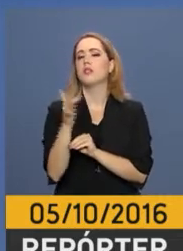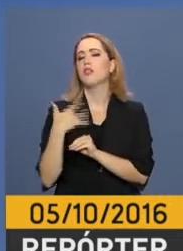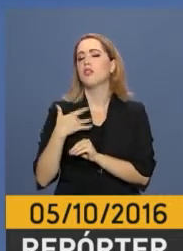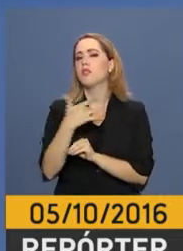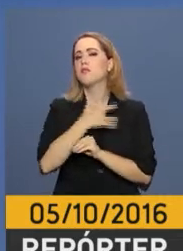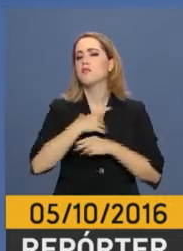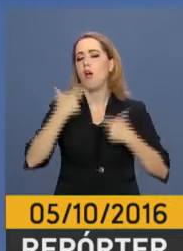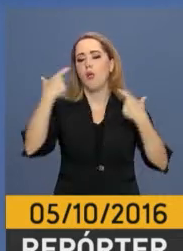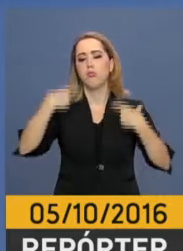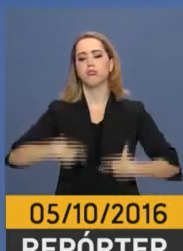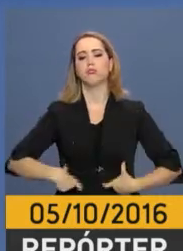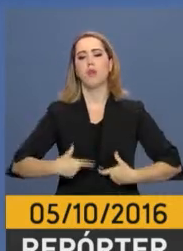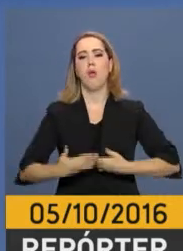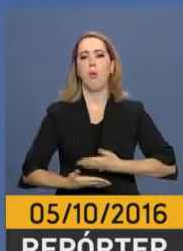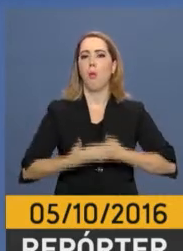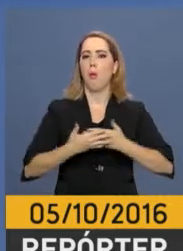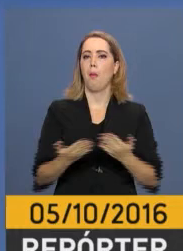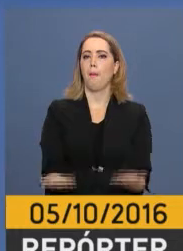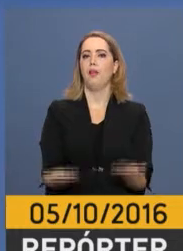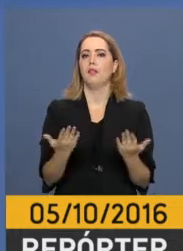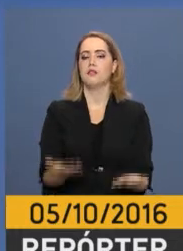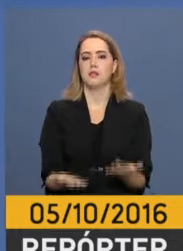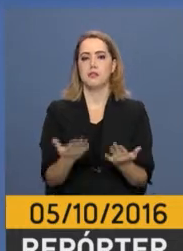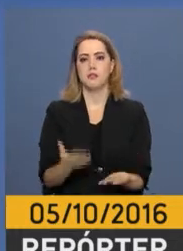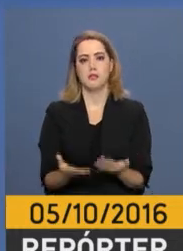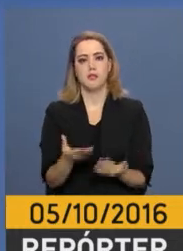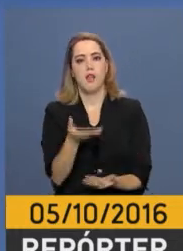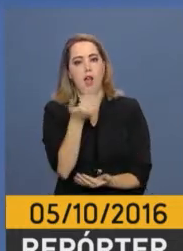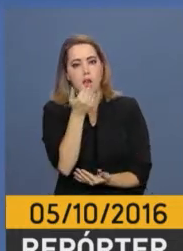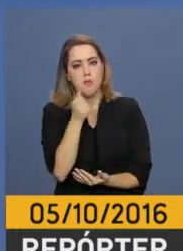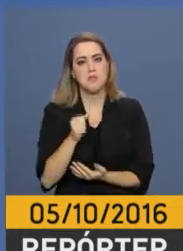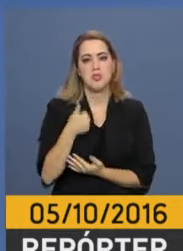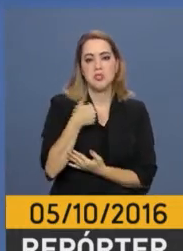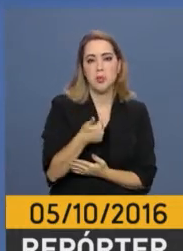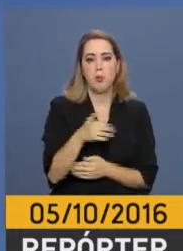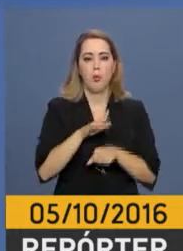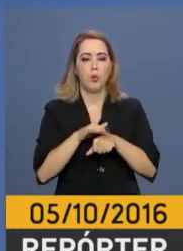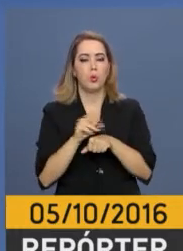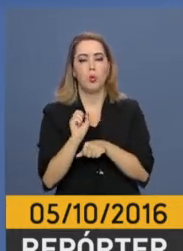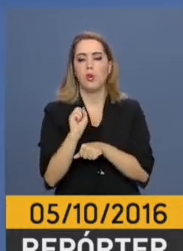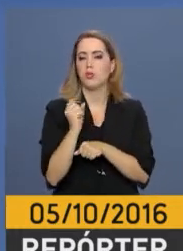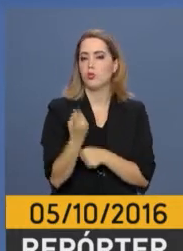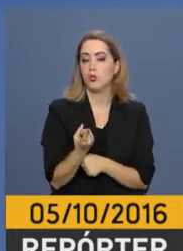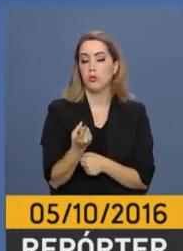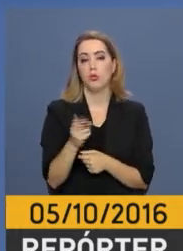medir pesava o desenvolvimento nutricional de está doente não está doente